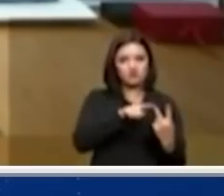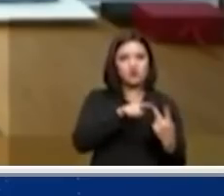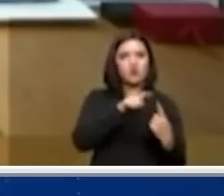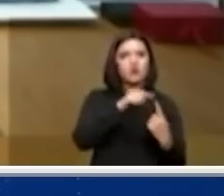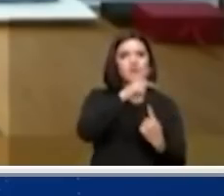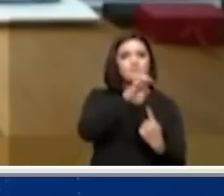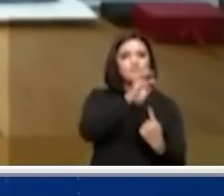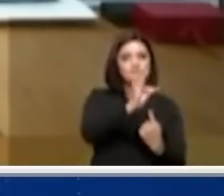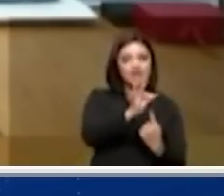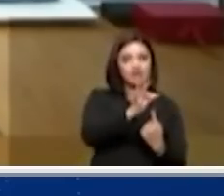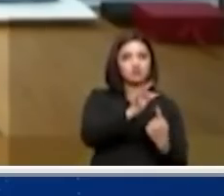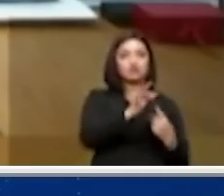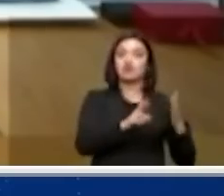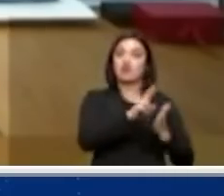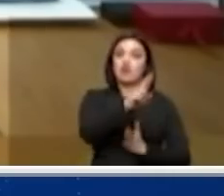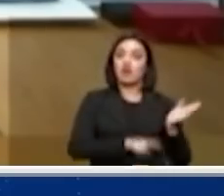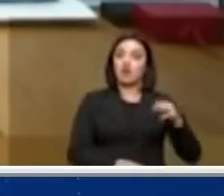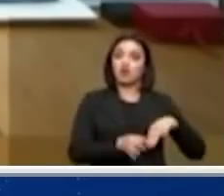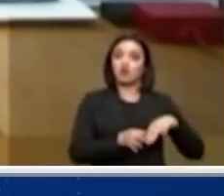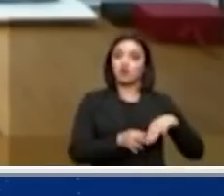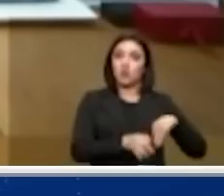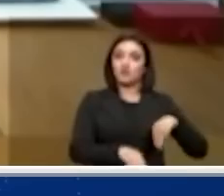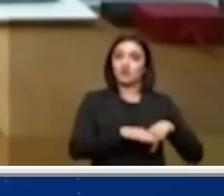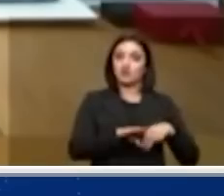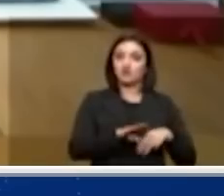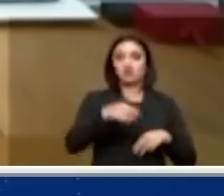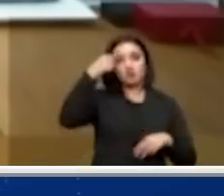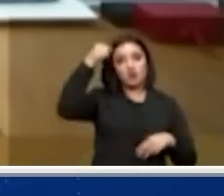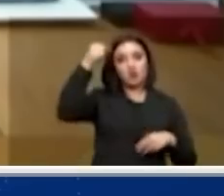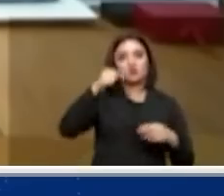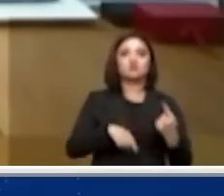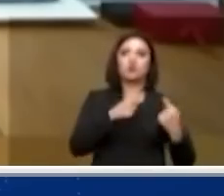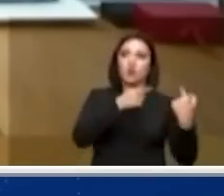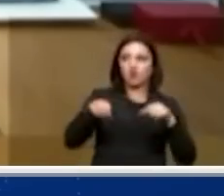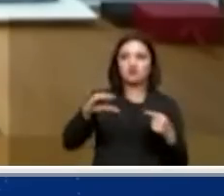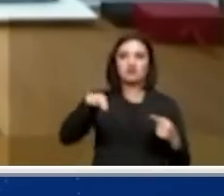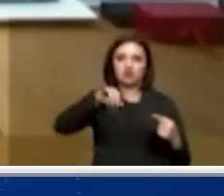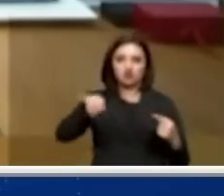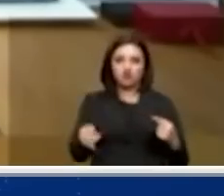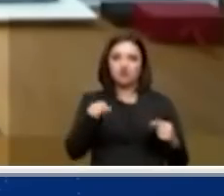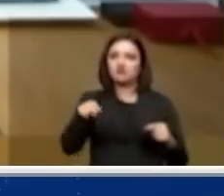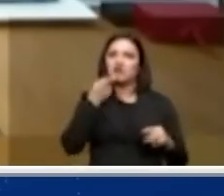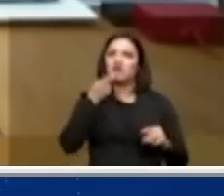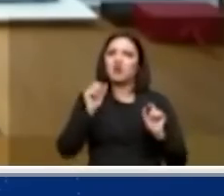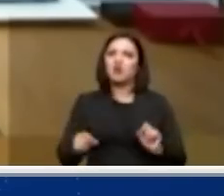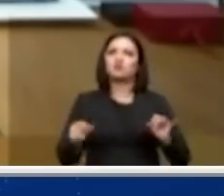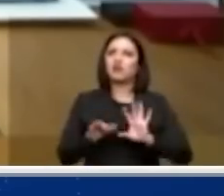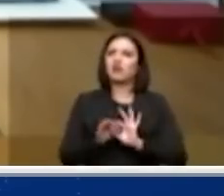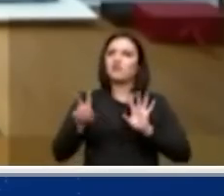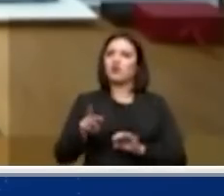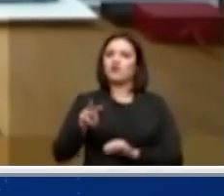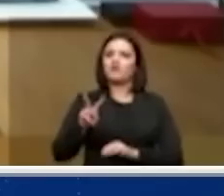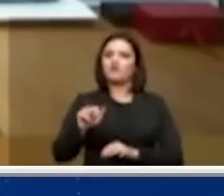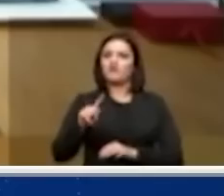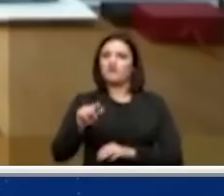manifestação ela é anti democrática e antidemocrático é um Supremo